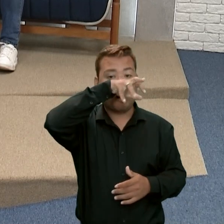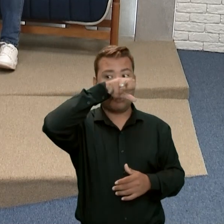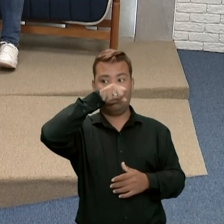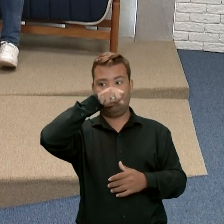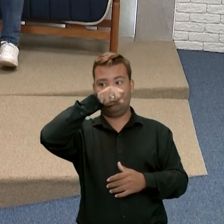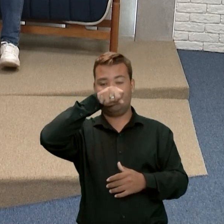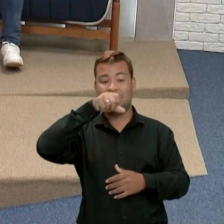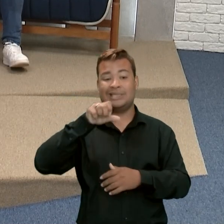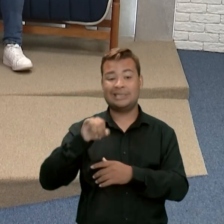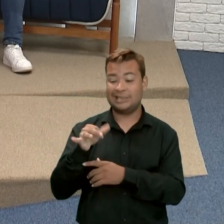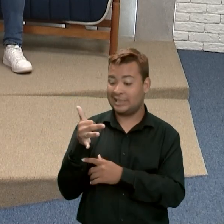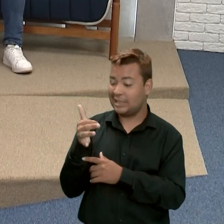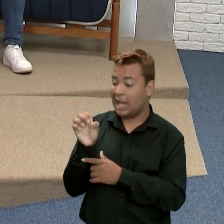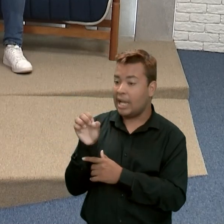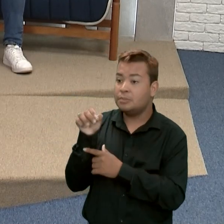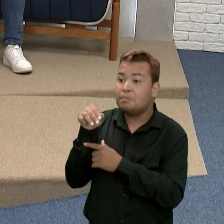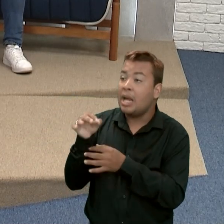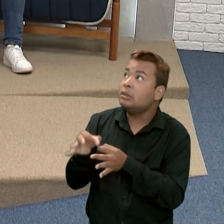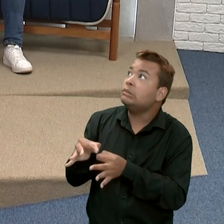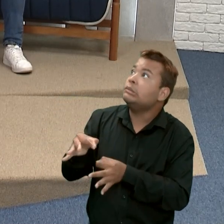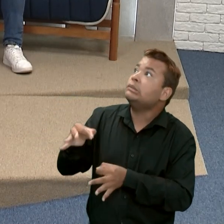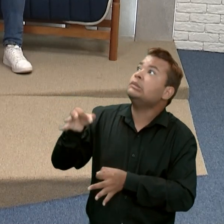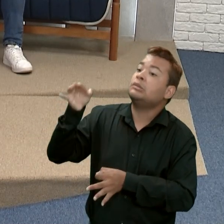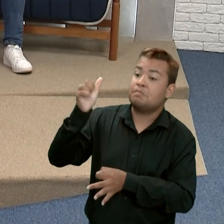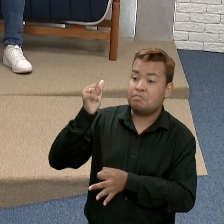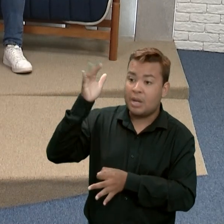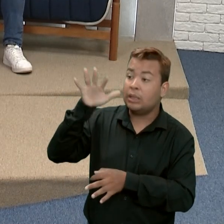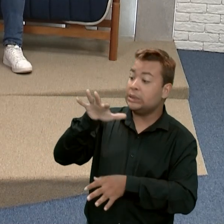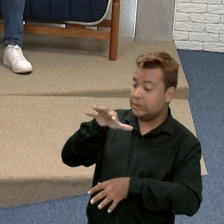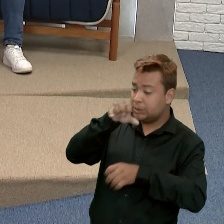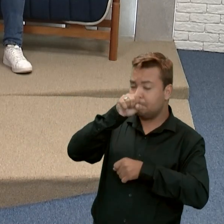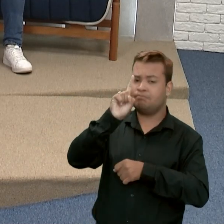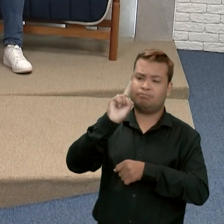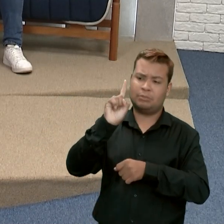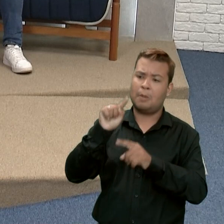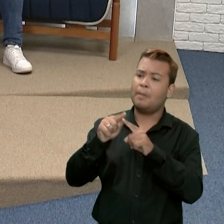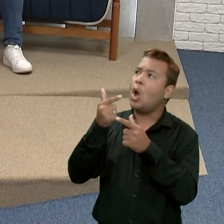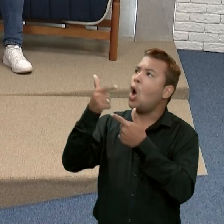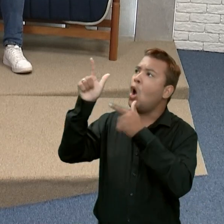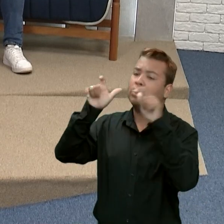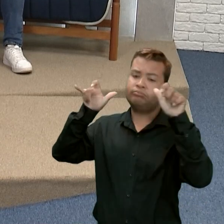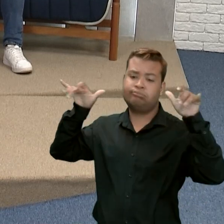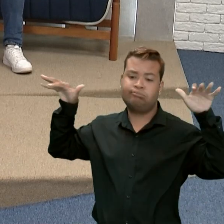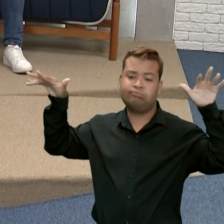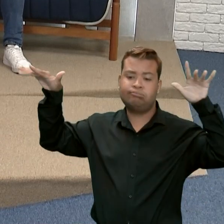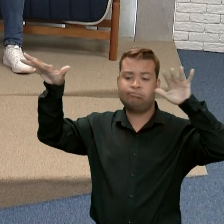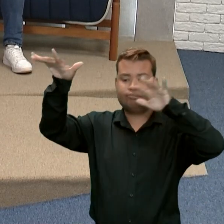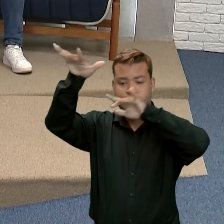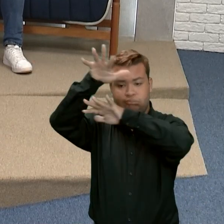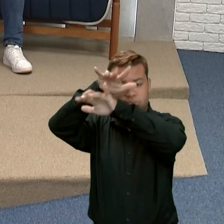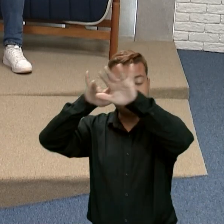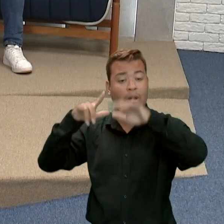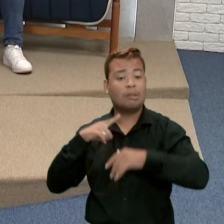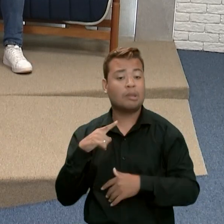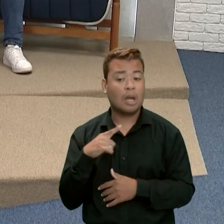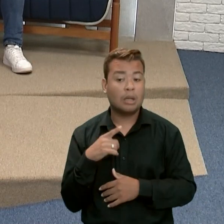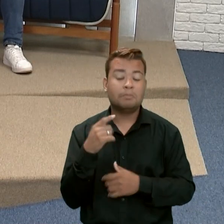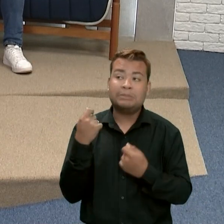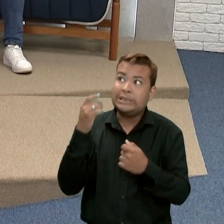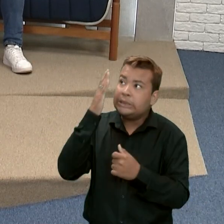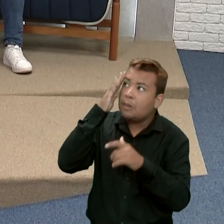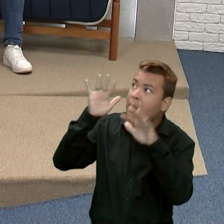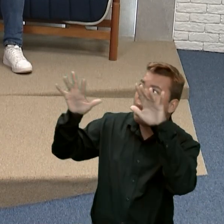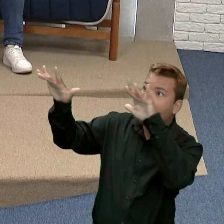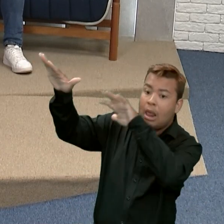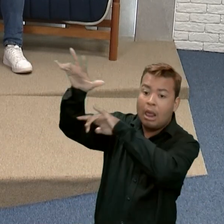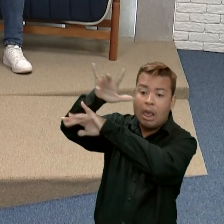aí está indo para outro lugar. E a gente pode ver onde essa maior concentração está indo, dependendo da circulação,